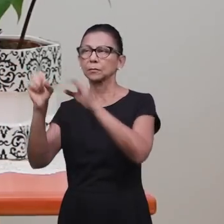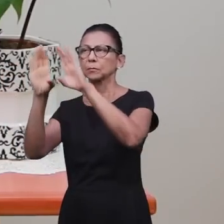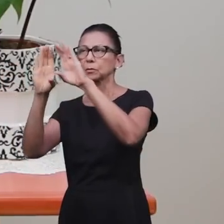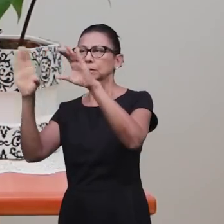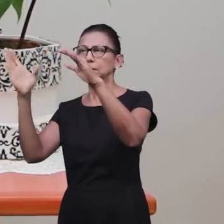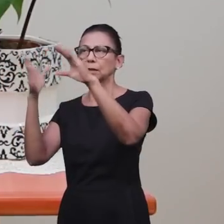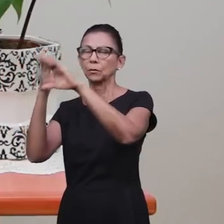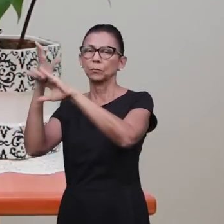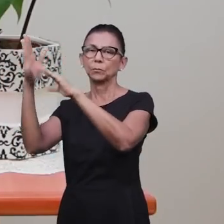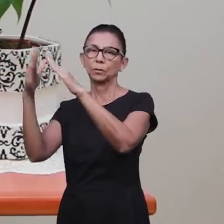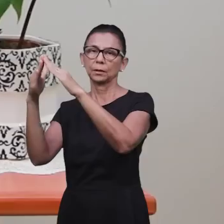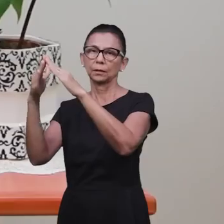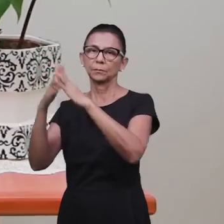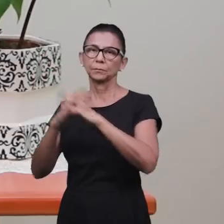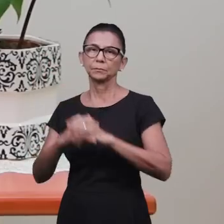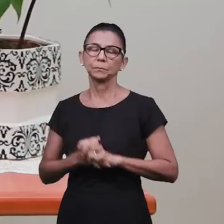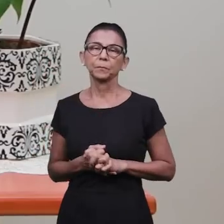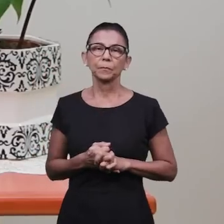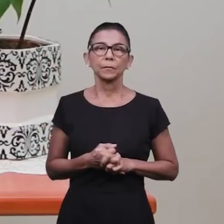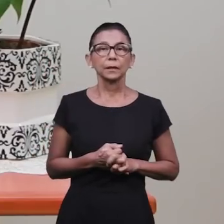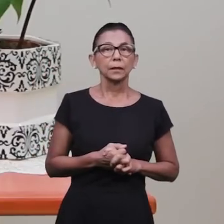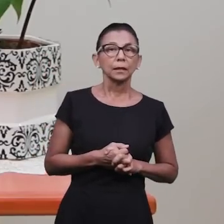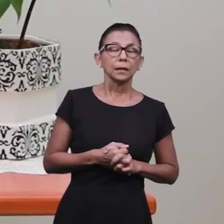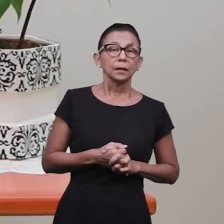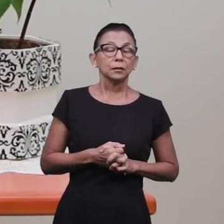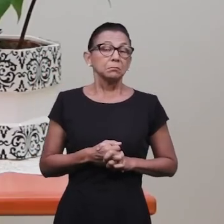ser levada para a eternidade.